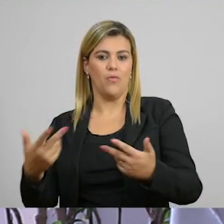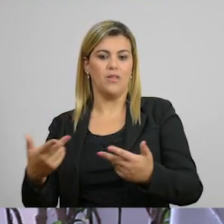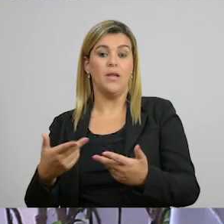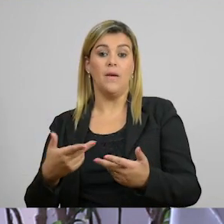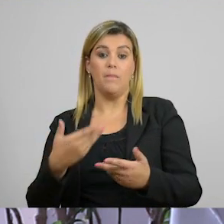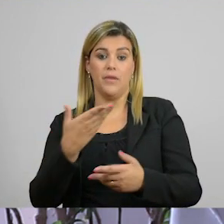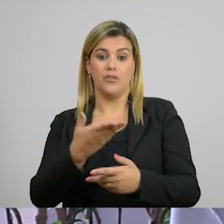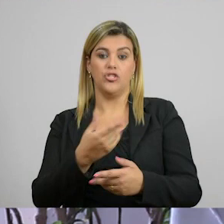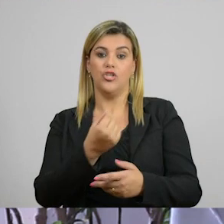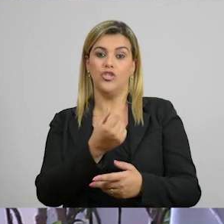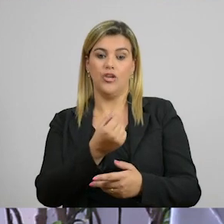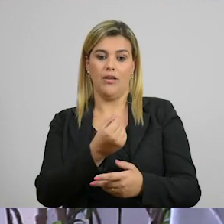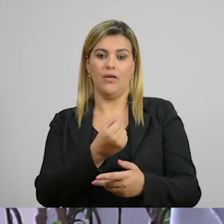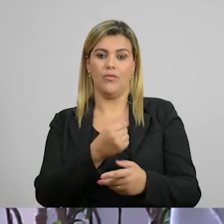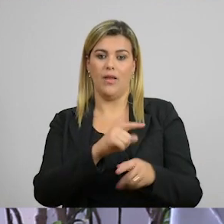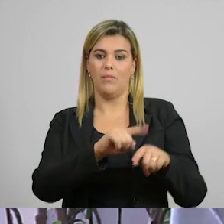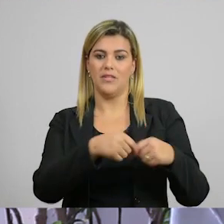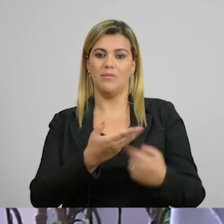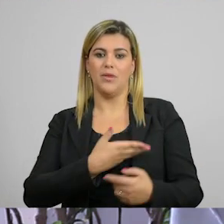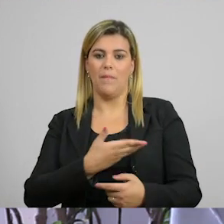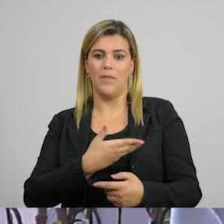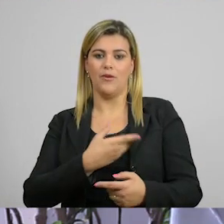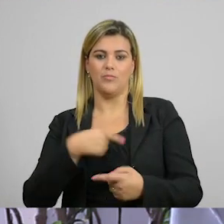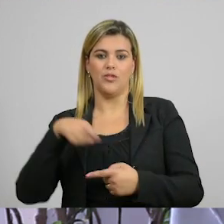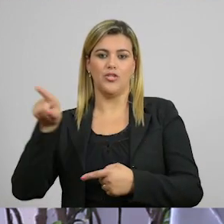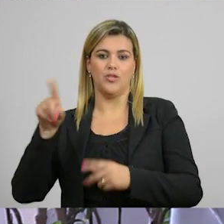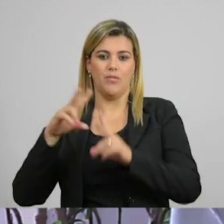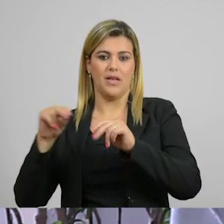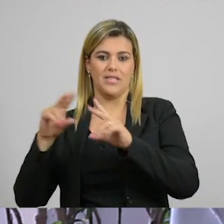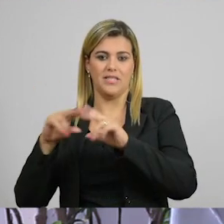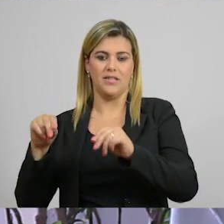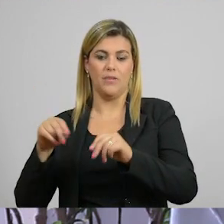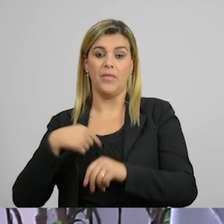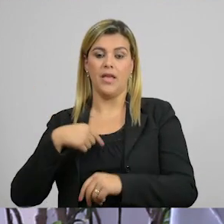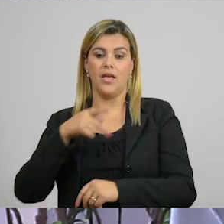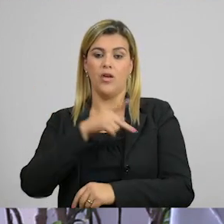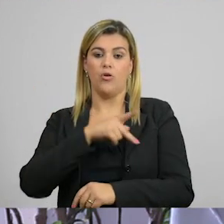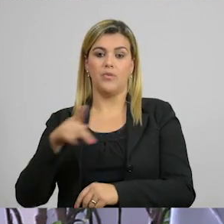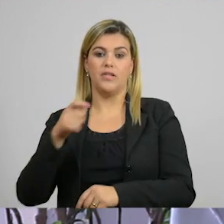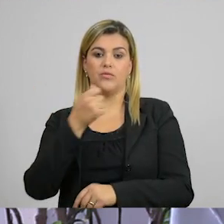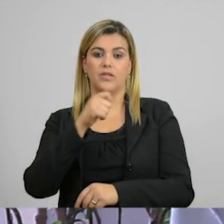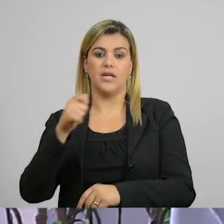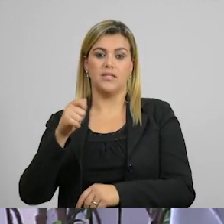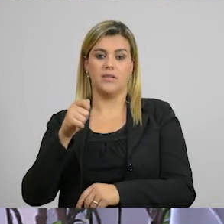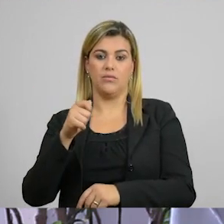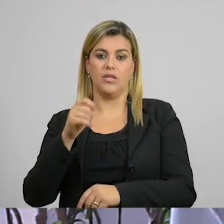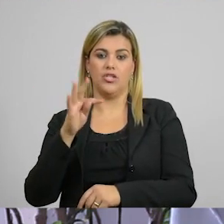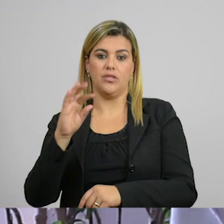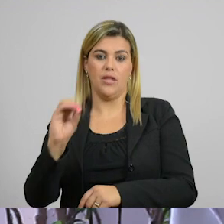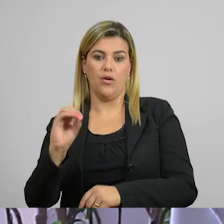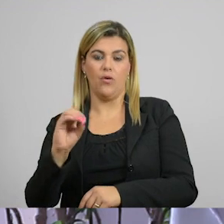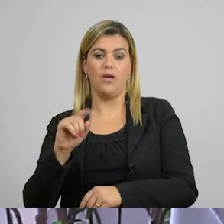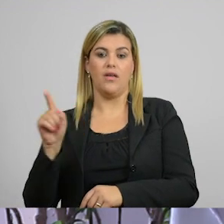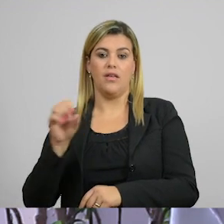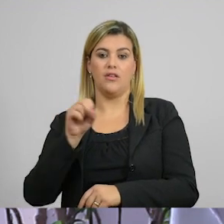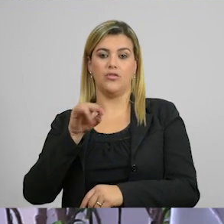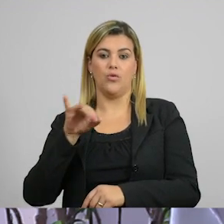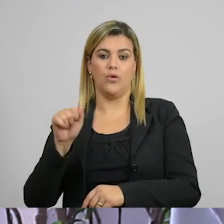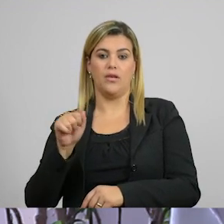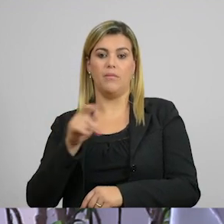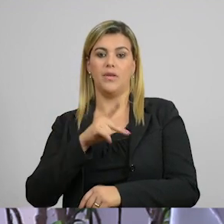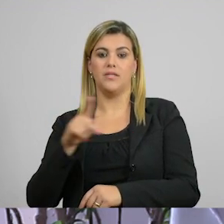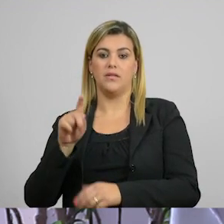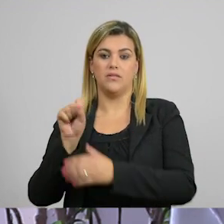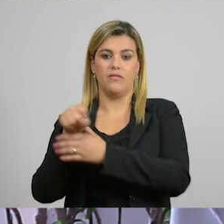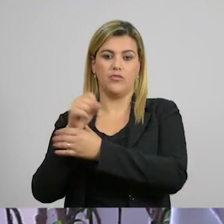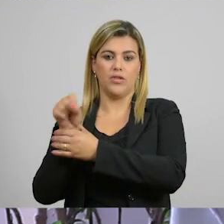ir para Brasília, porque a gente não tinha como. À época eu era presidente da Associação Brasileira de Terapia Ocupacional e ela era